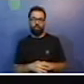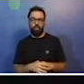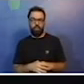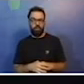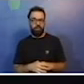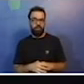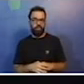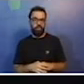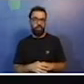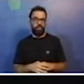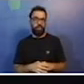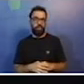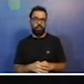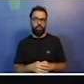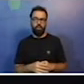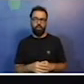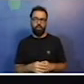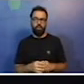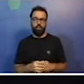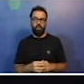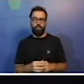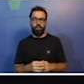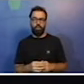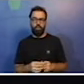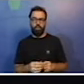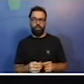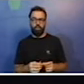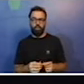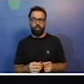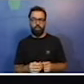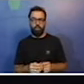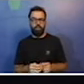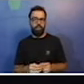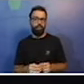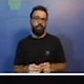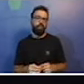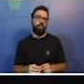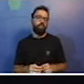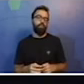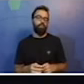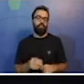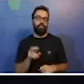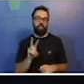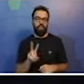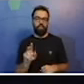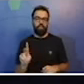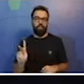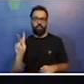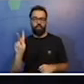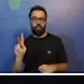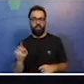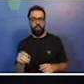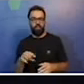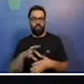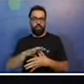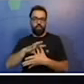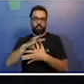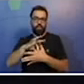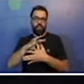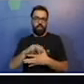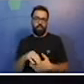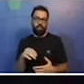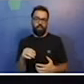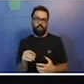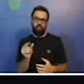a expressão era suficiente. 2 quilos de carne foi pouco para seu